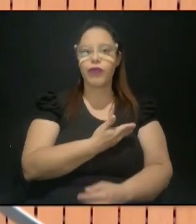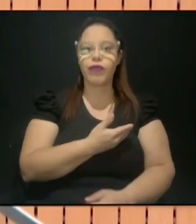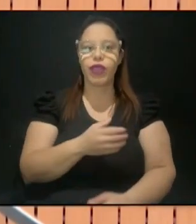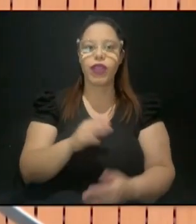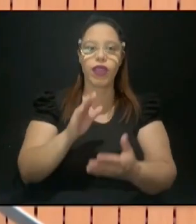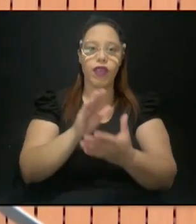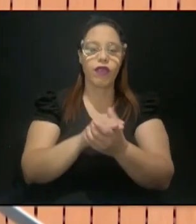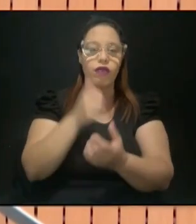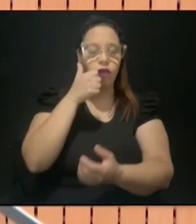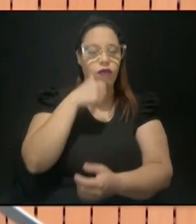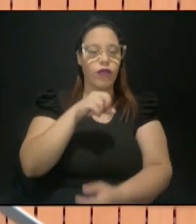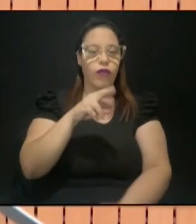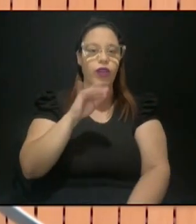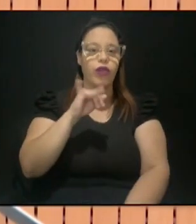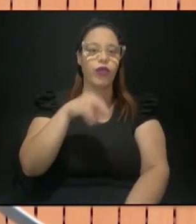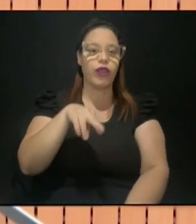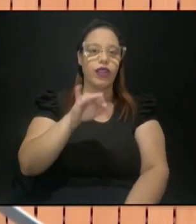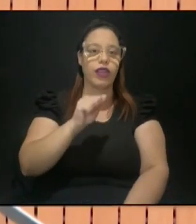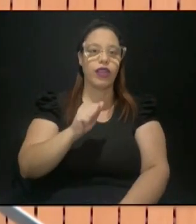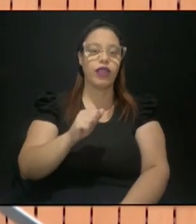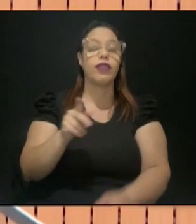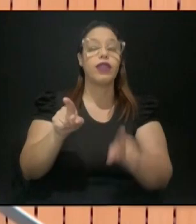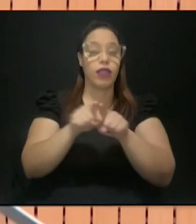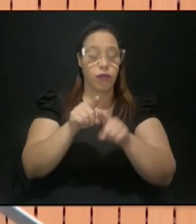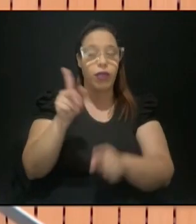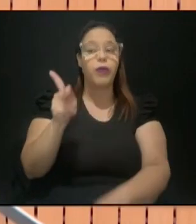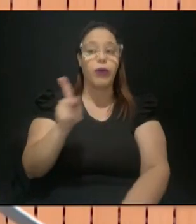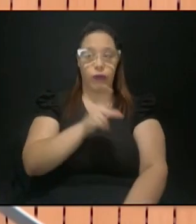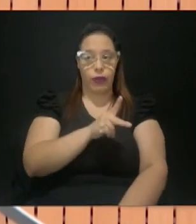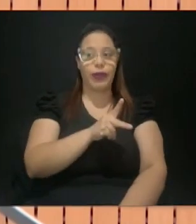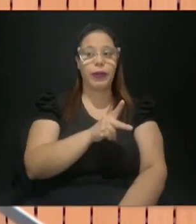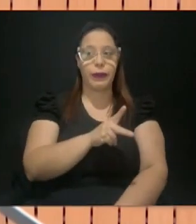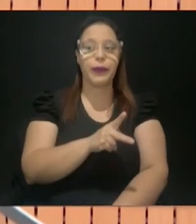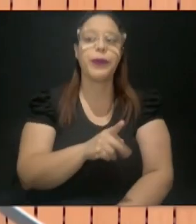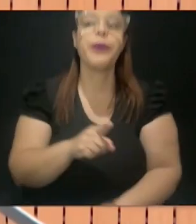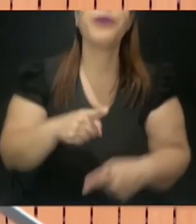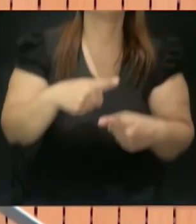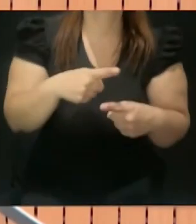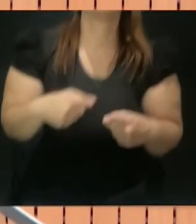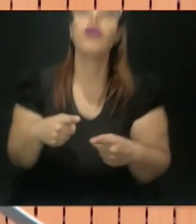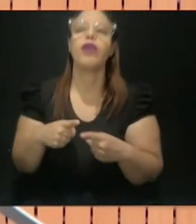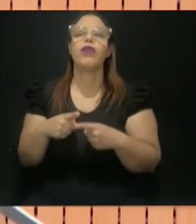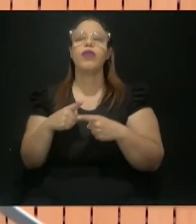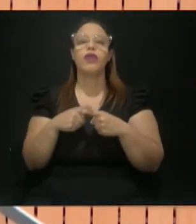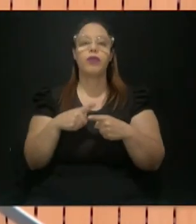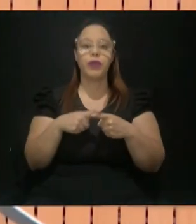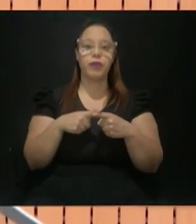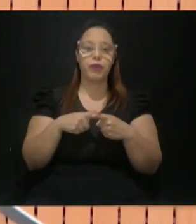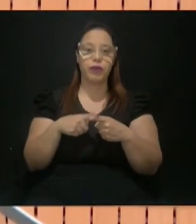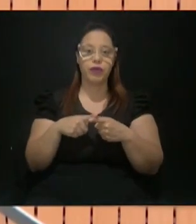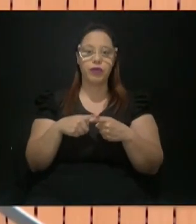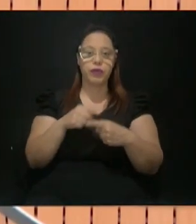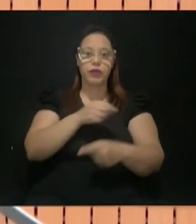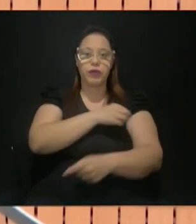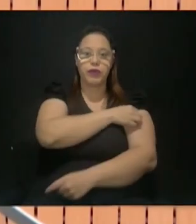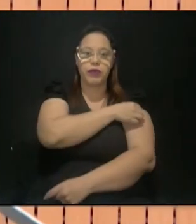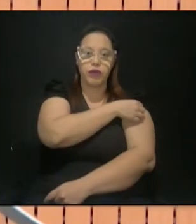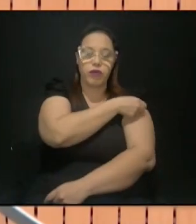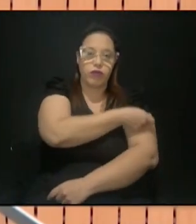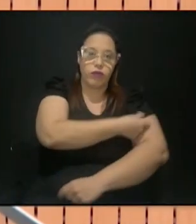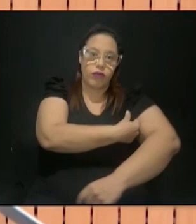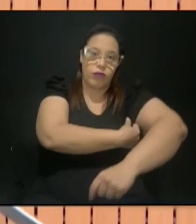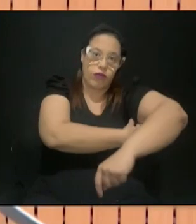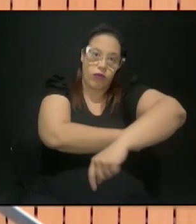que também é professora, porque a gente não faz educação sozinho, né? A gente é